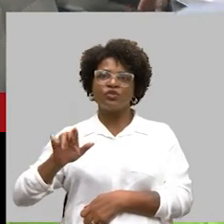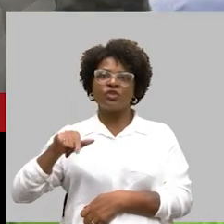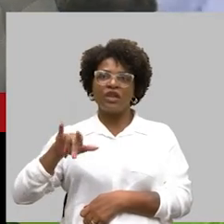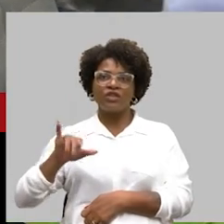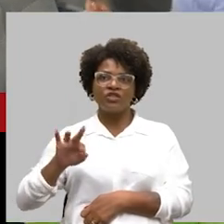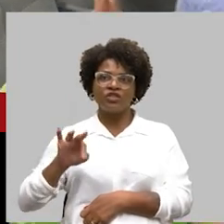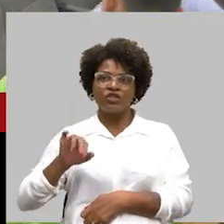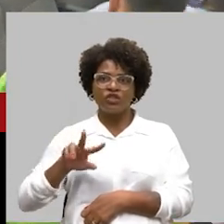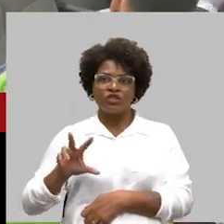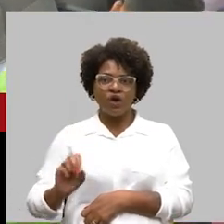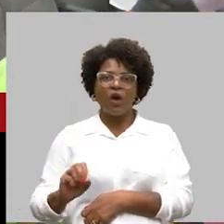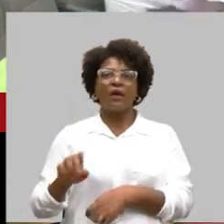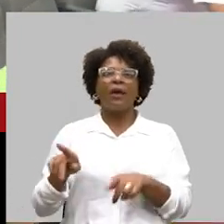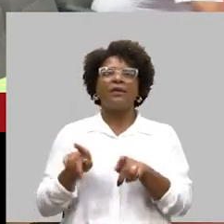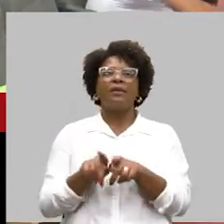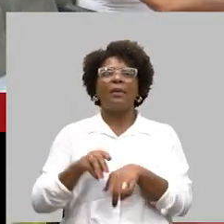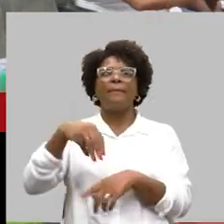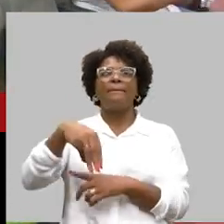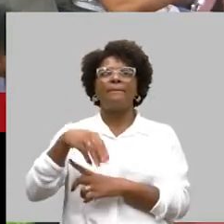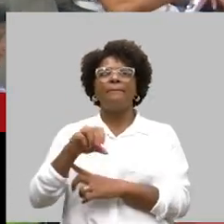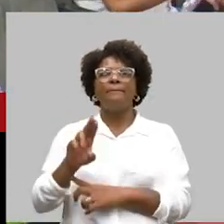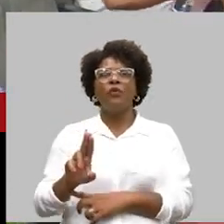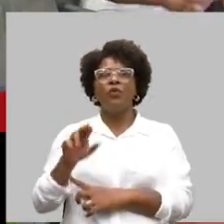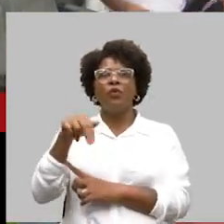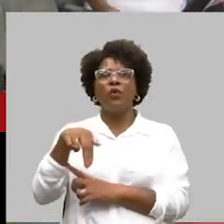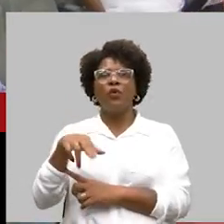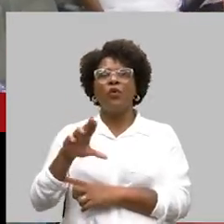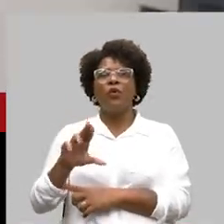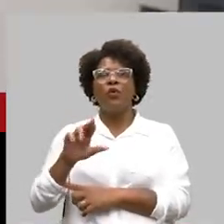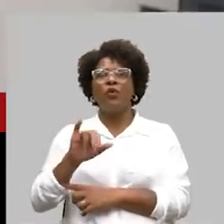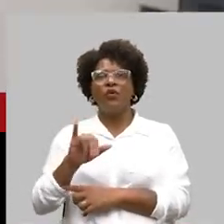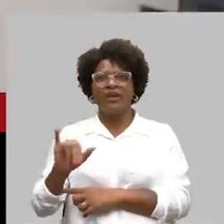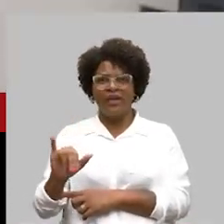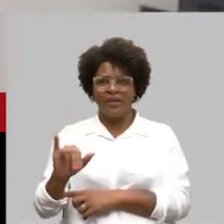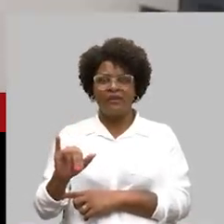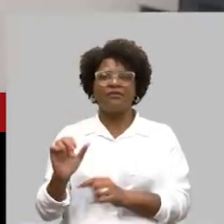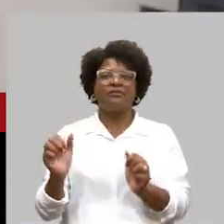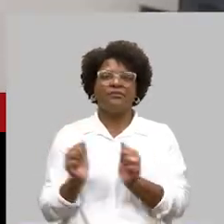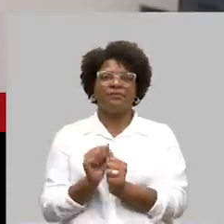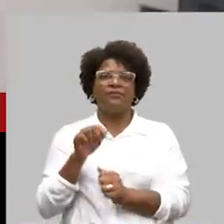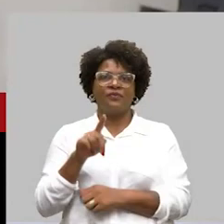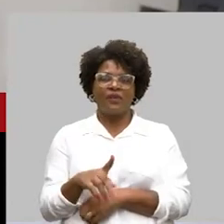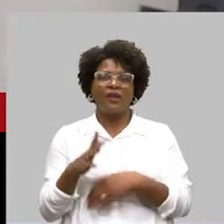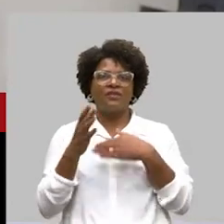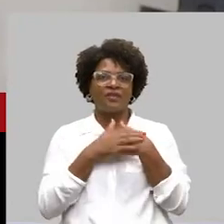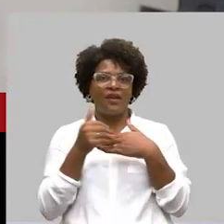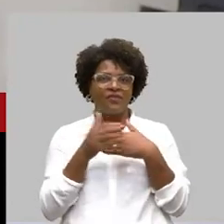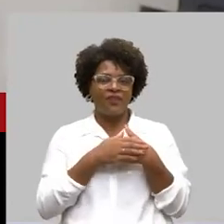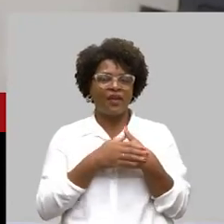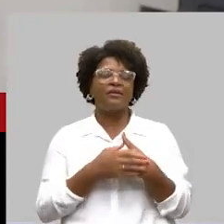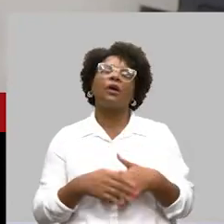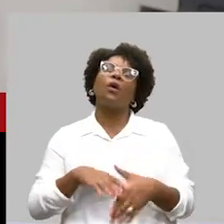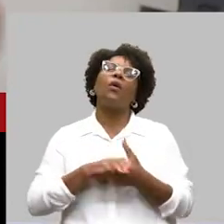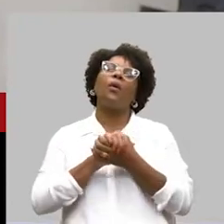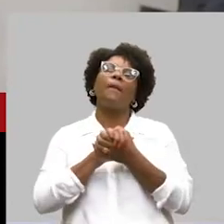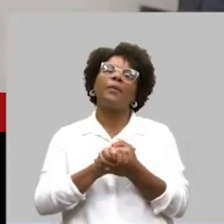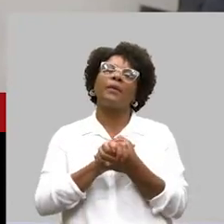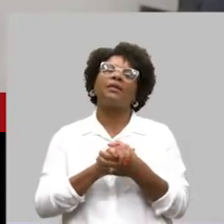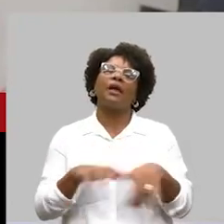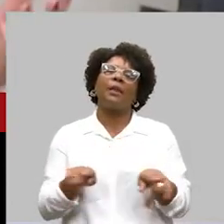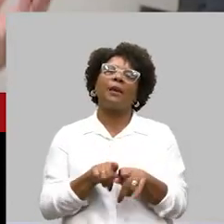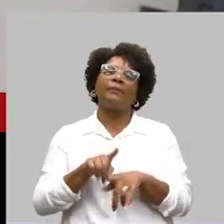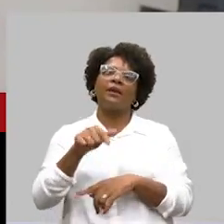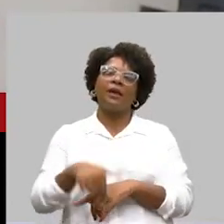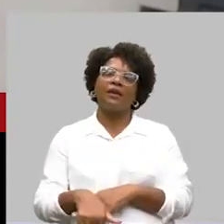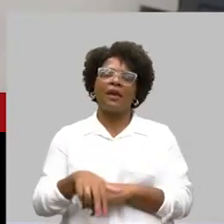afeto pela importância Então seja muito bem-vindo quero cumprimentar os nossos reitora e também a